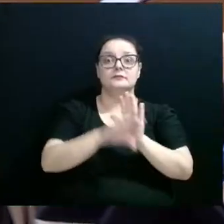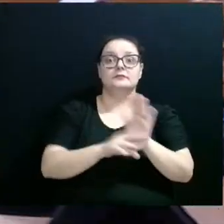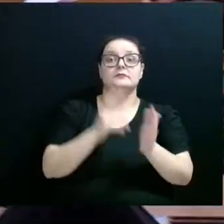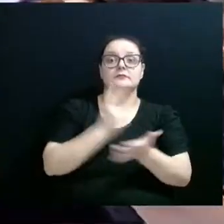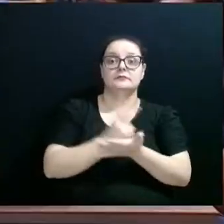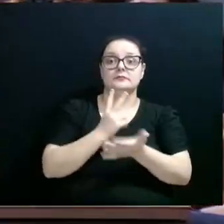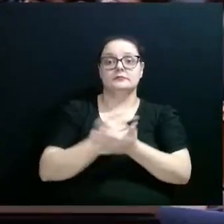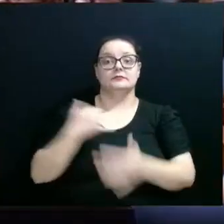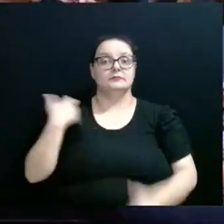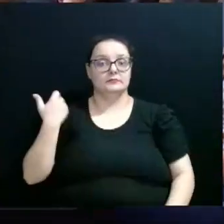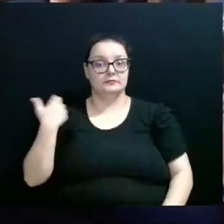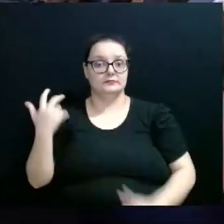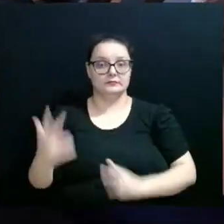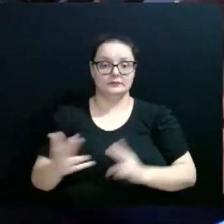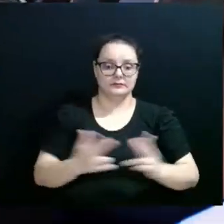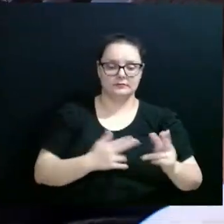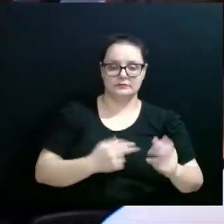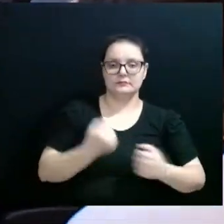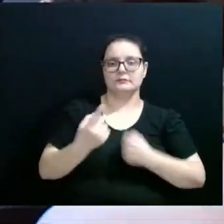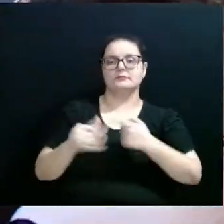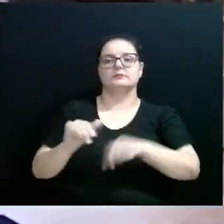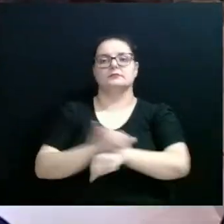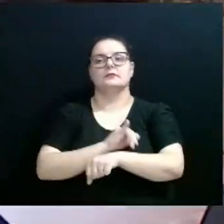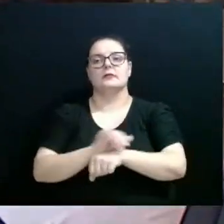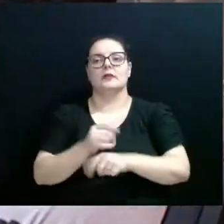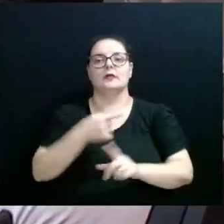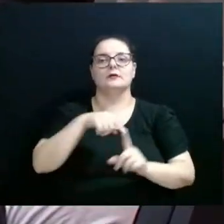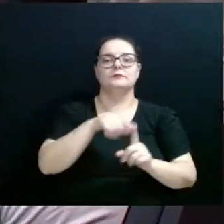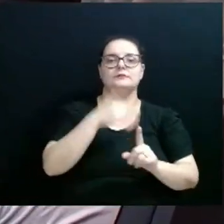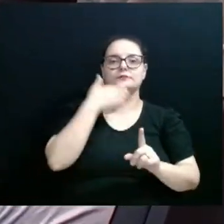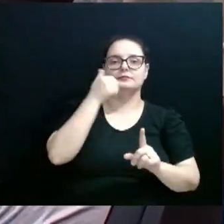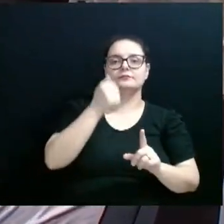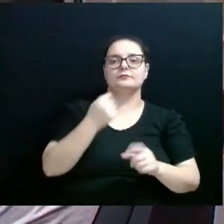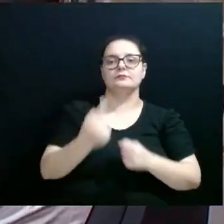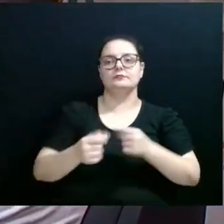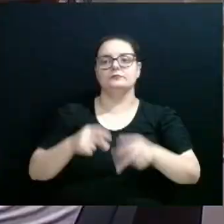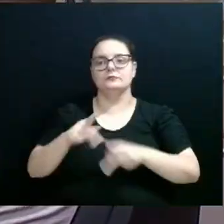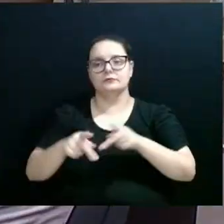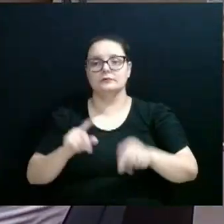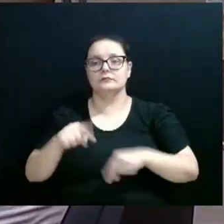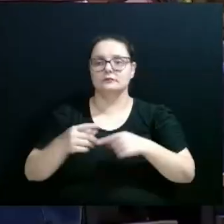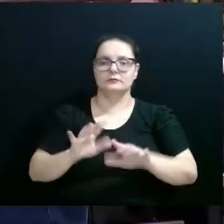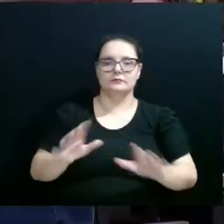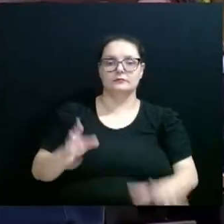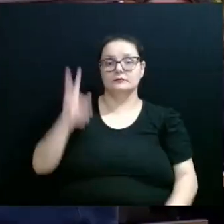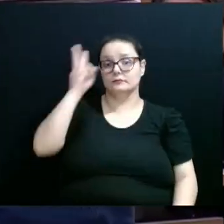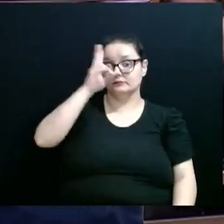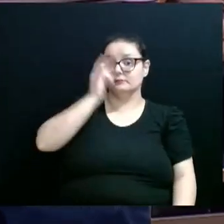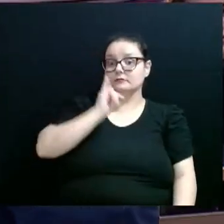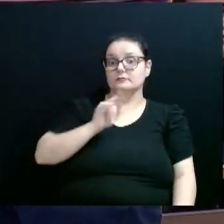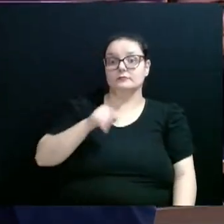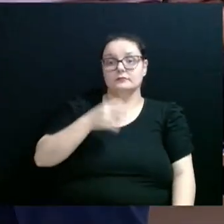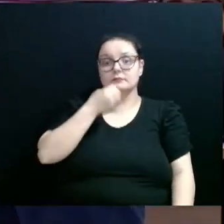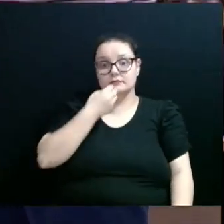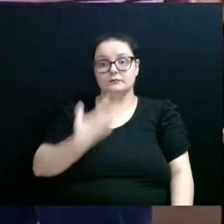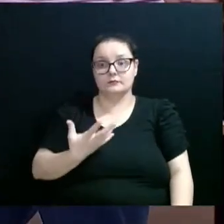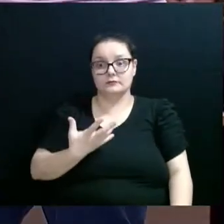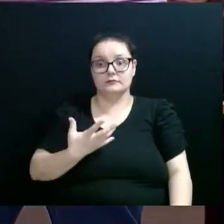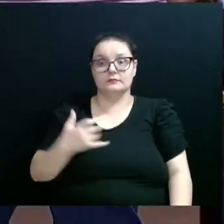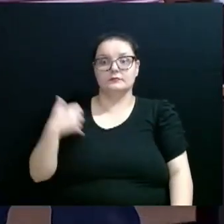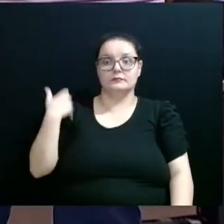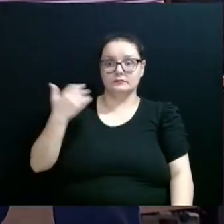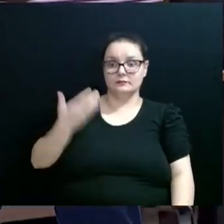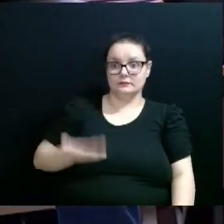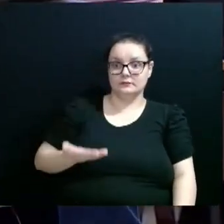porque algumas estratégias atingem melhor alguns públicos e outros não. Então uma contação de história ela é muito boa para essa faixa etária, que a gente estava aqui com 9,